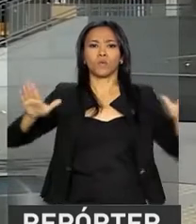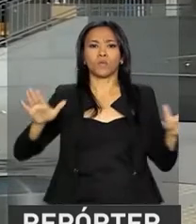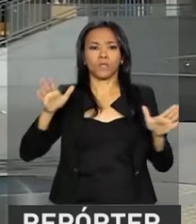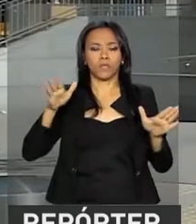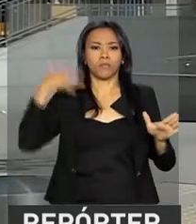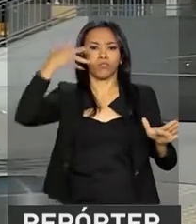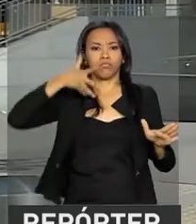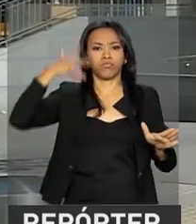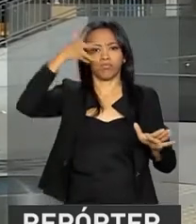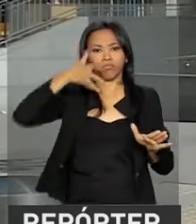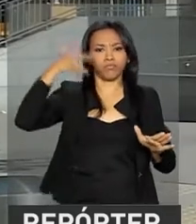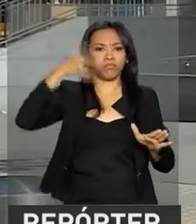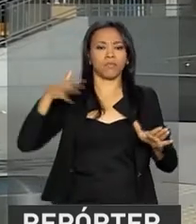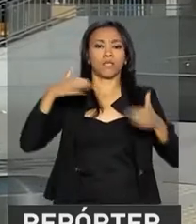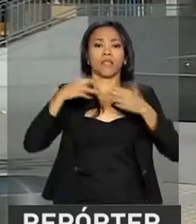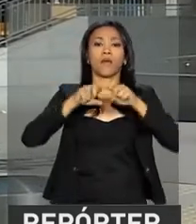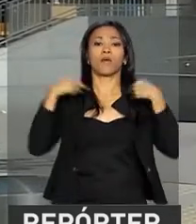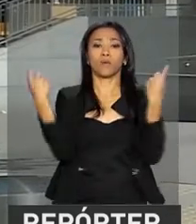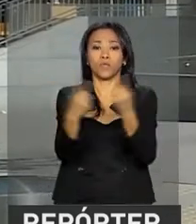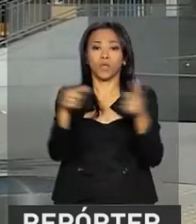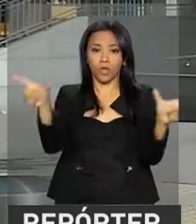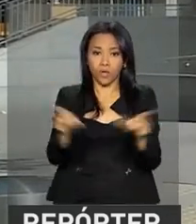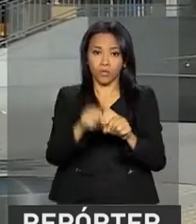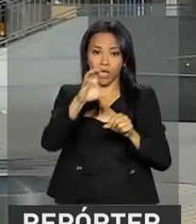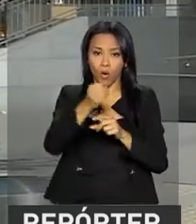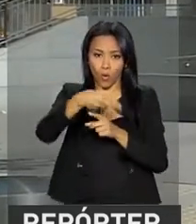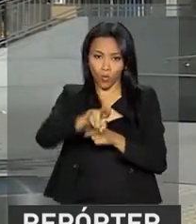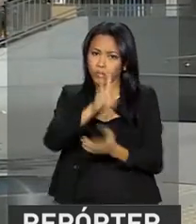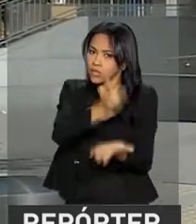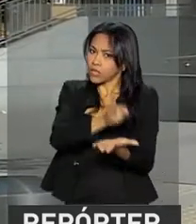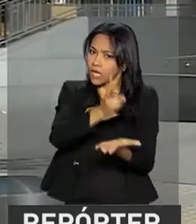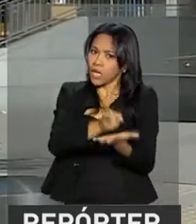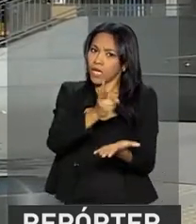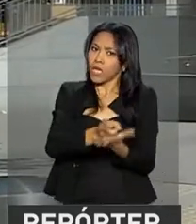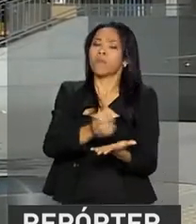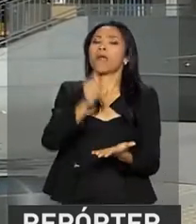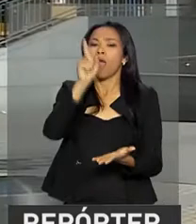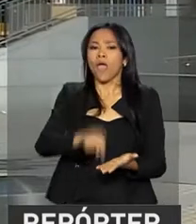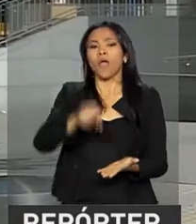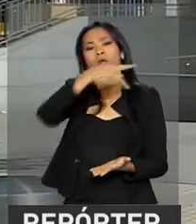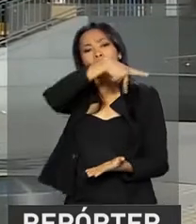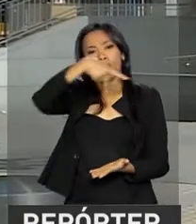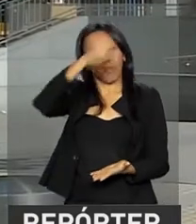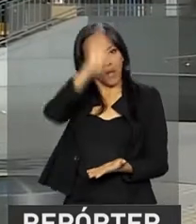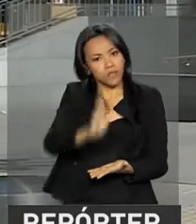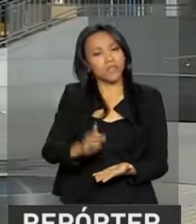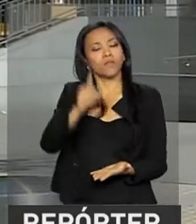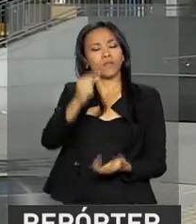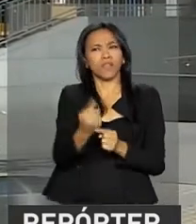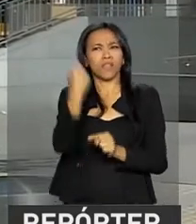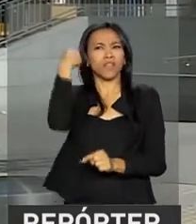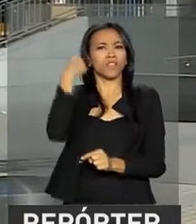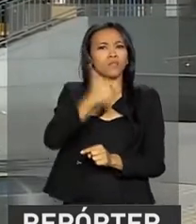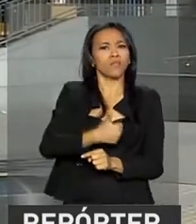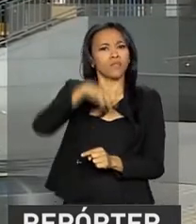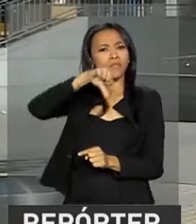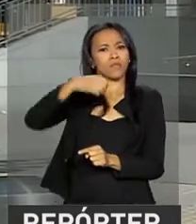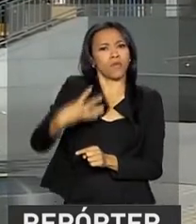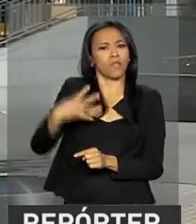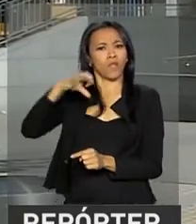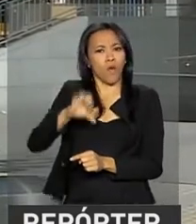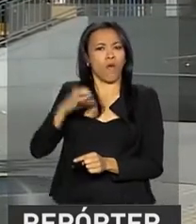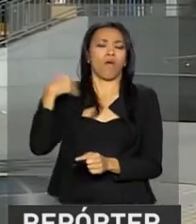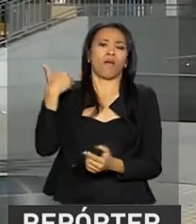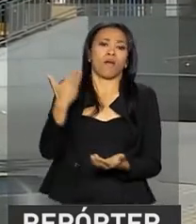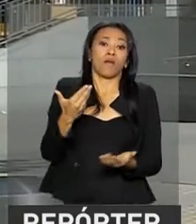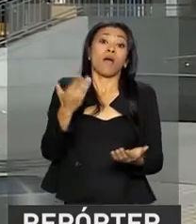da Assembleia Geral da ONU, um discurso que é feito pelo Brasil desde 1949. À tarde, o presidente Michel Temer se